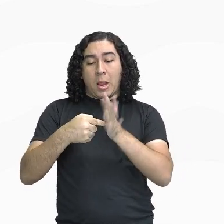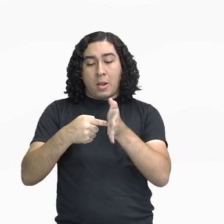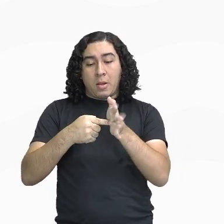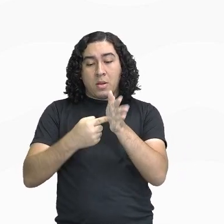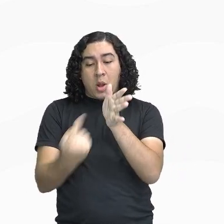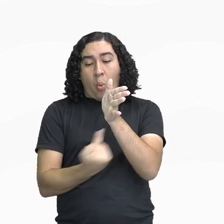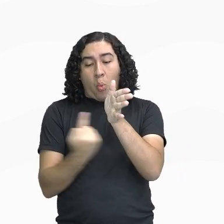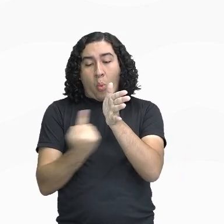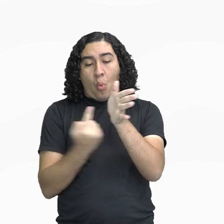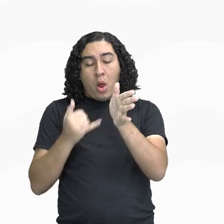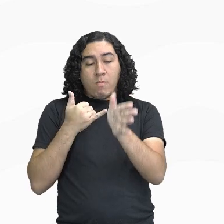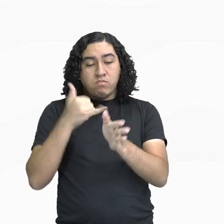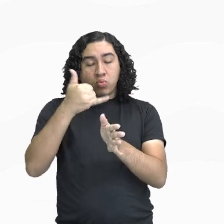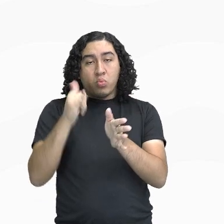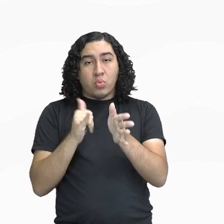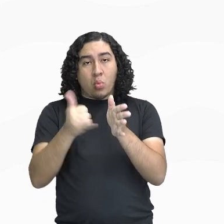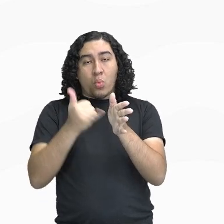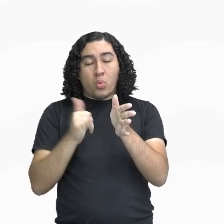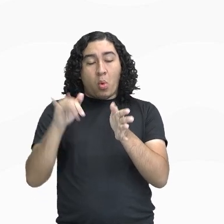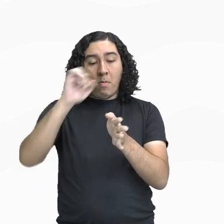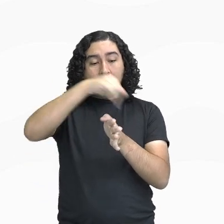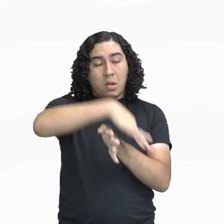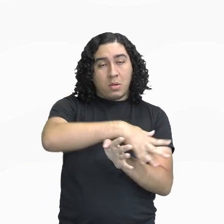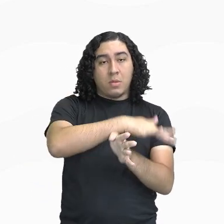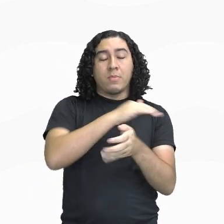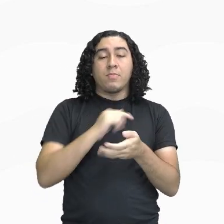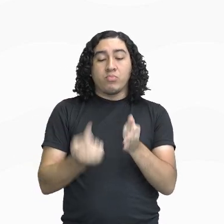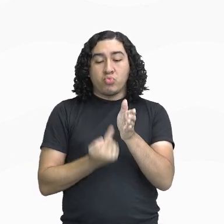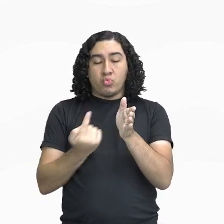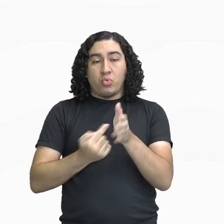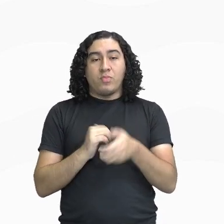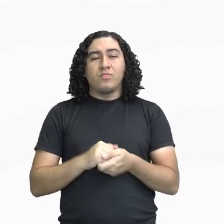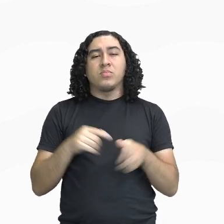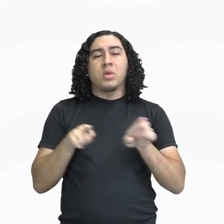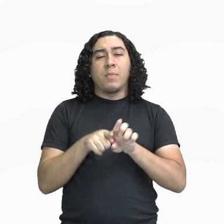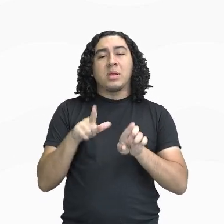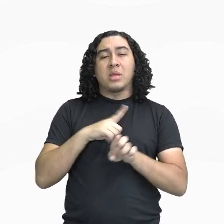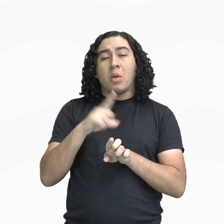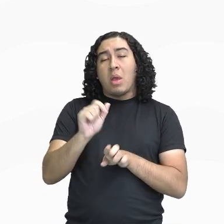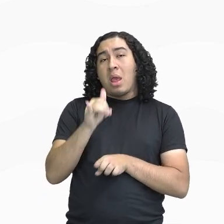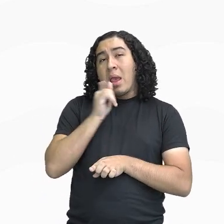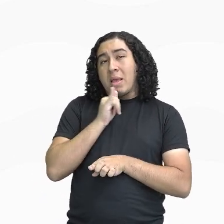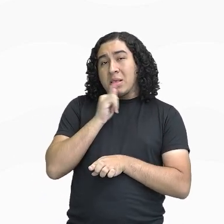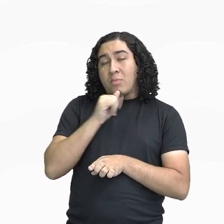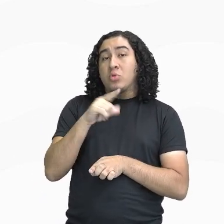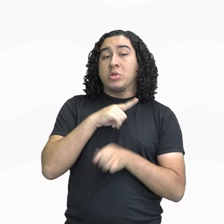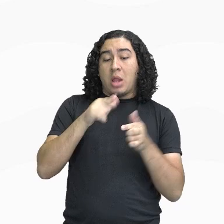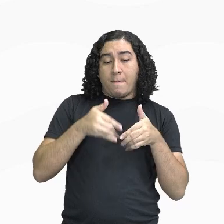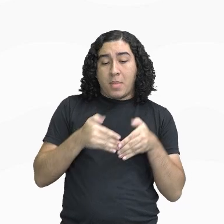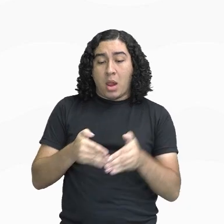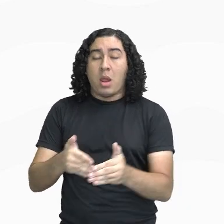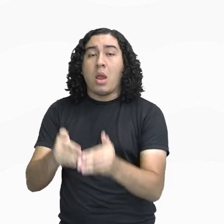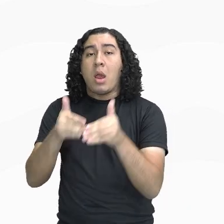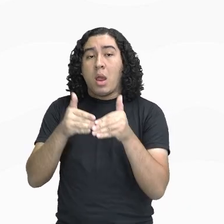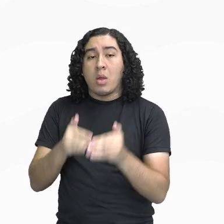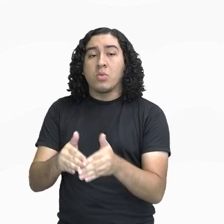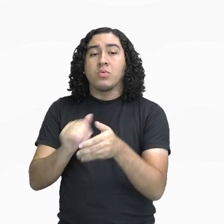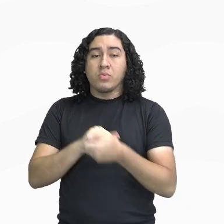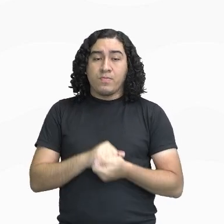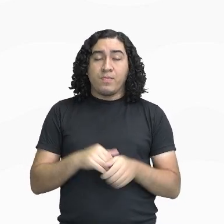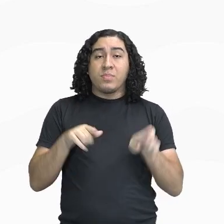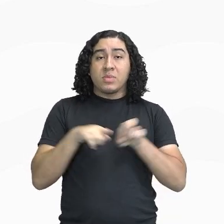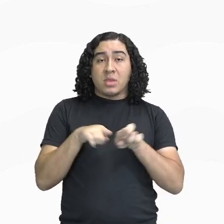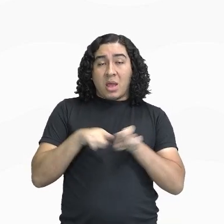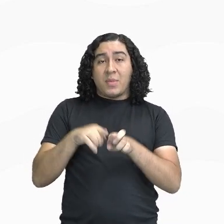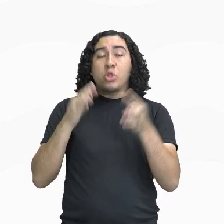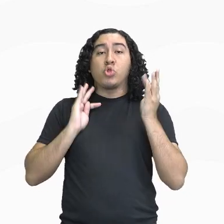também, transporte, né, o que é muito comum em algumas regiões, né, como a nossa, onde a gente utiliza a água ali como transporte, como lazer e